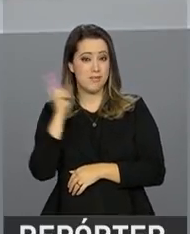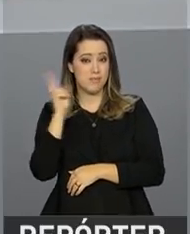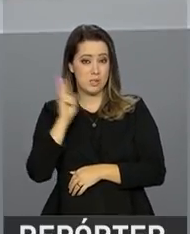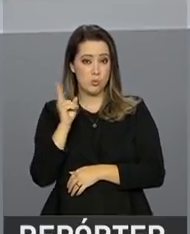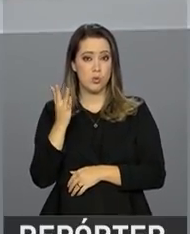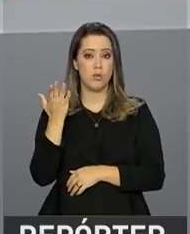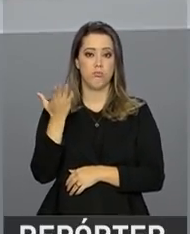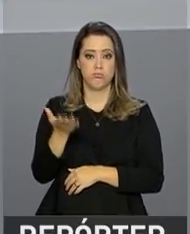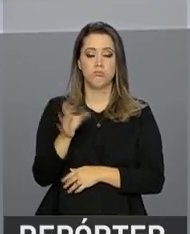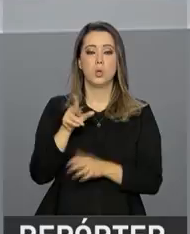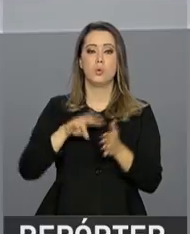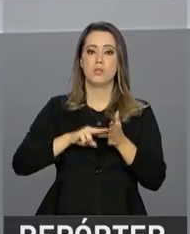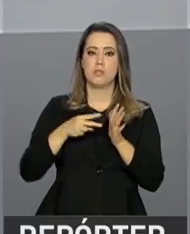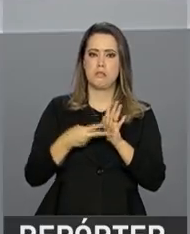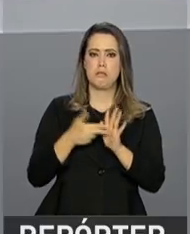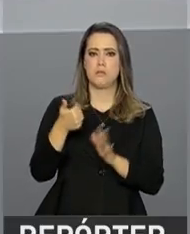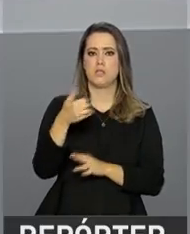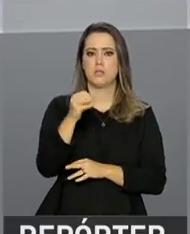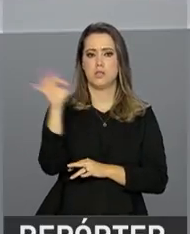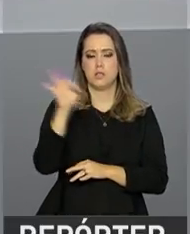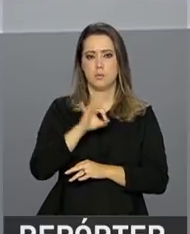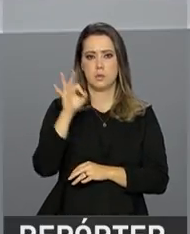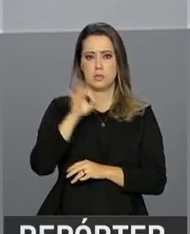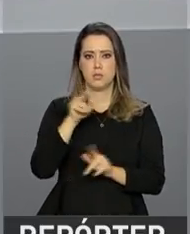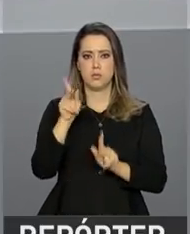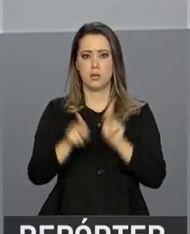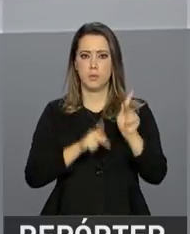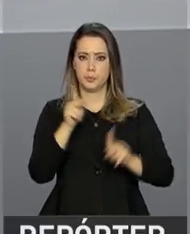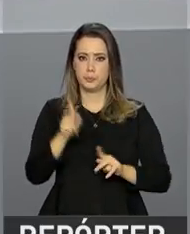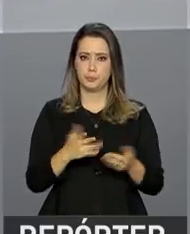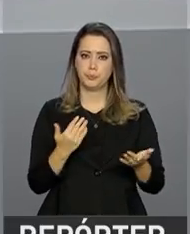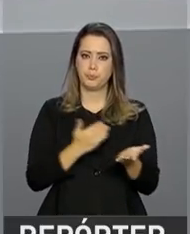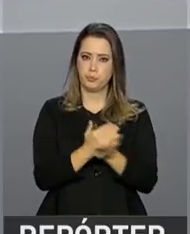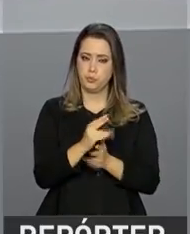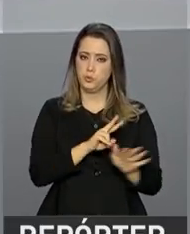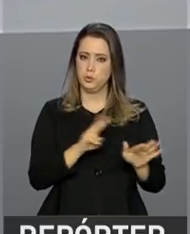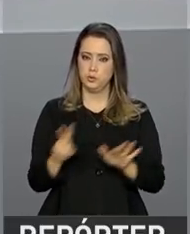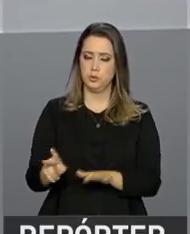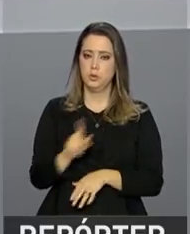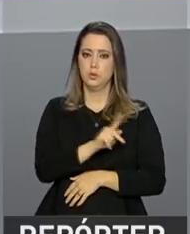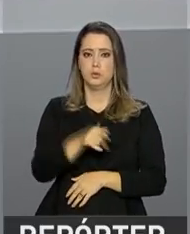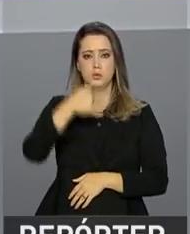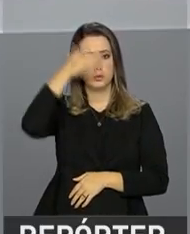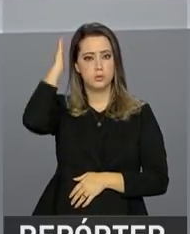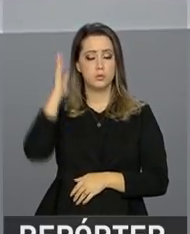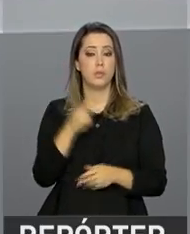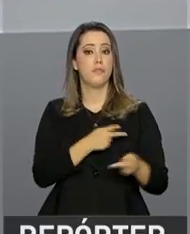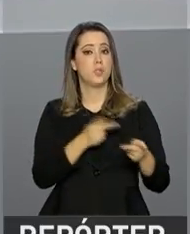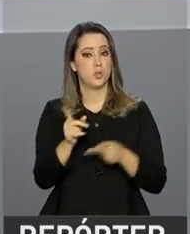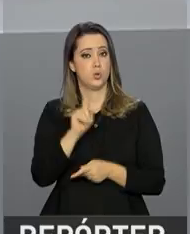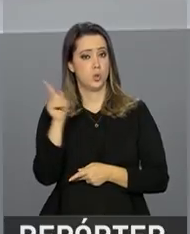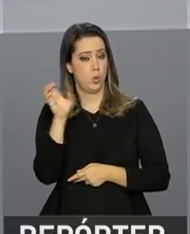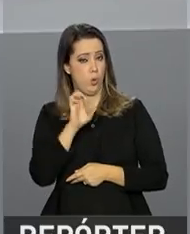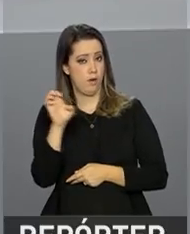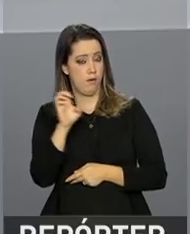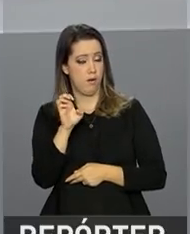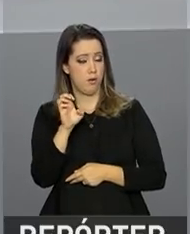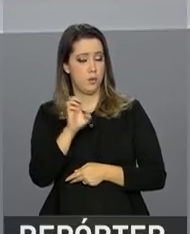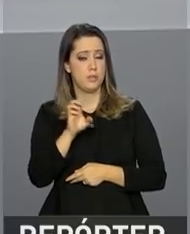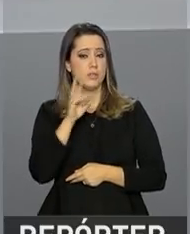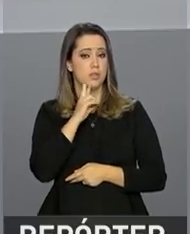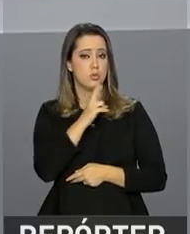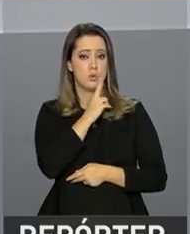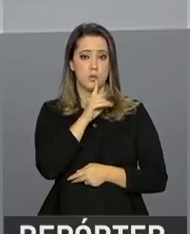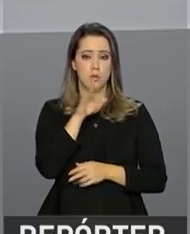que corresponde a mais de 10% da população no início desta semana o presidente michel temer fez uma visita ao estado onde